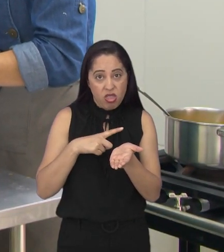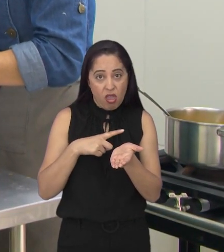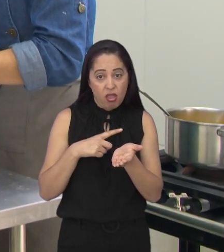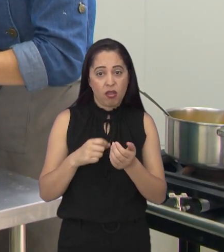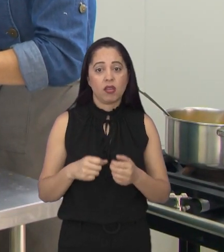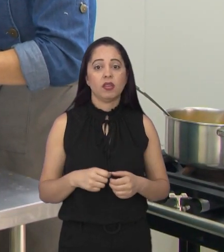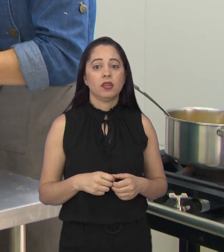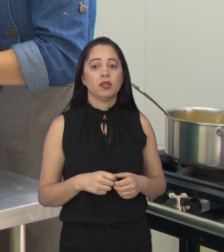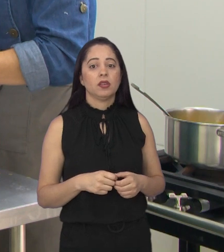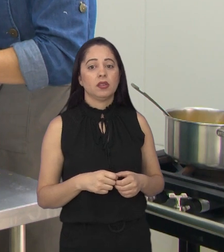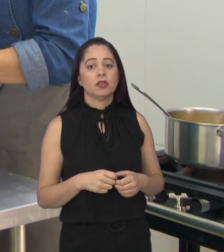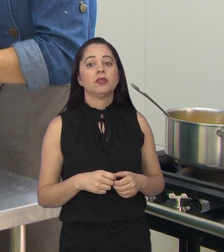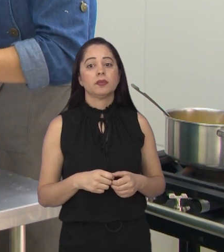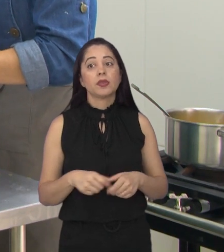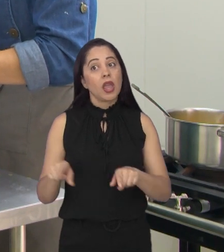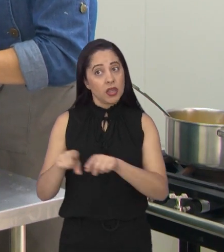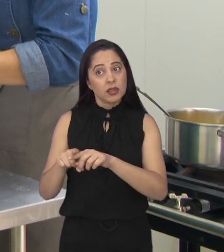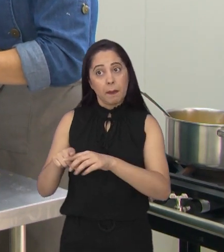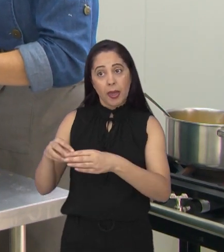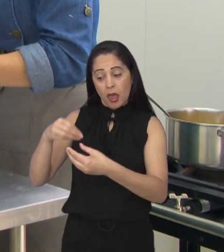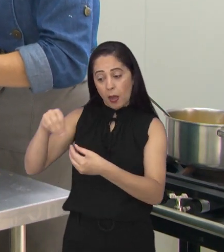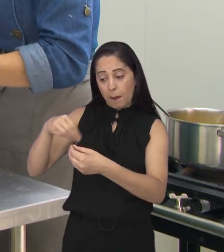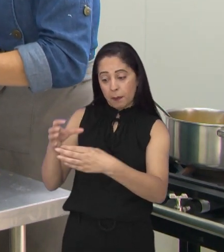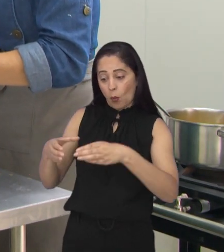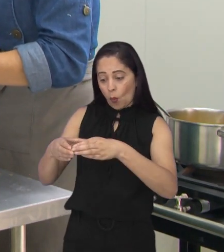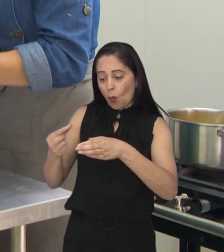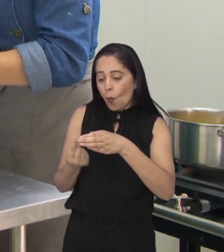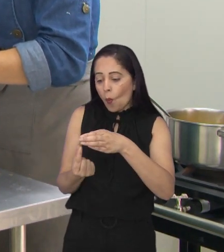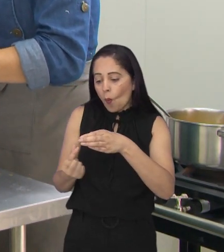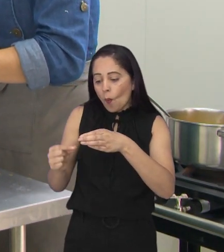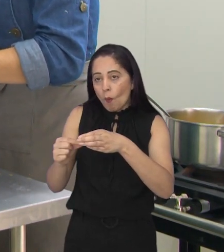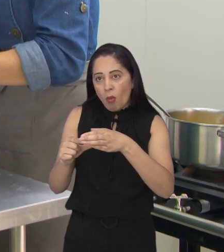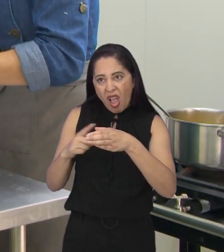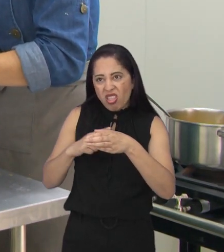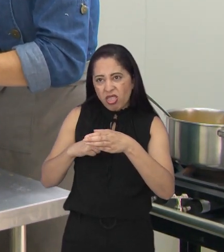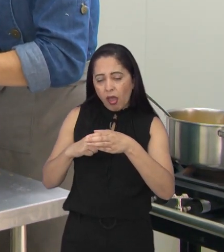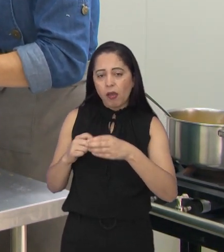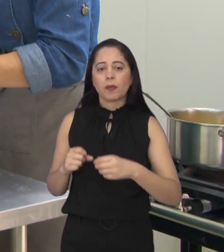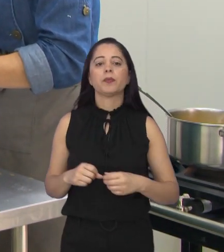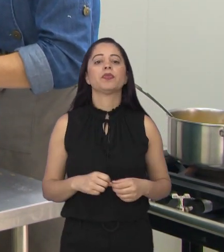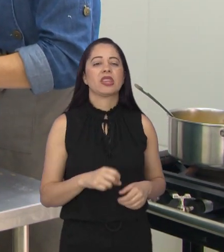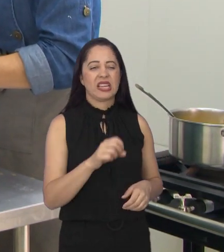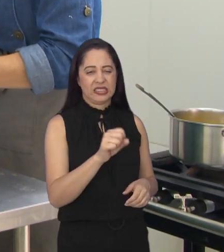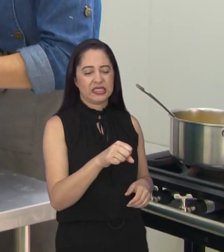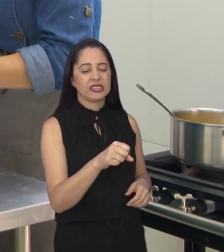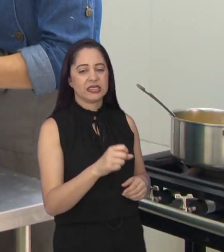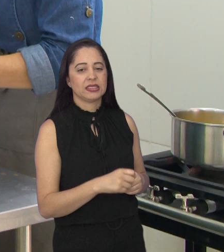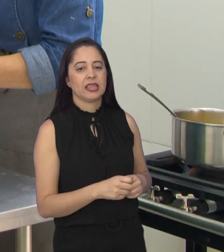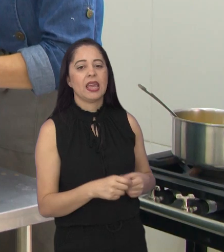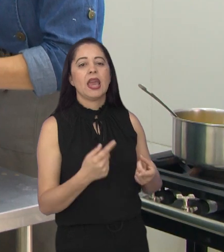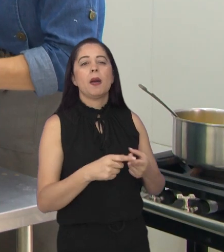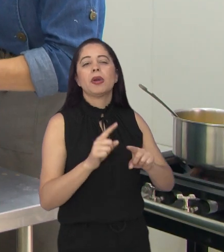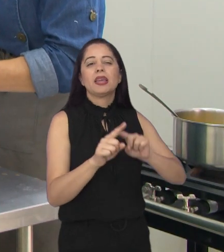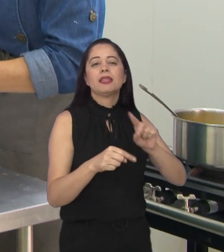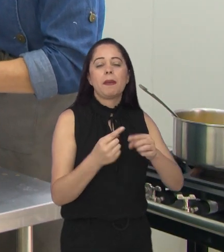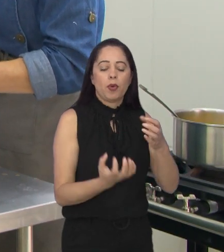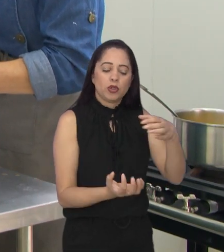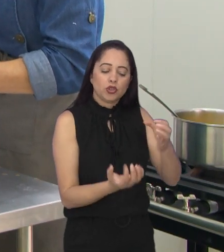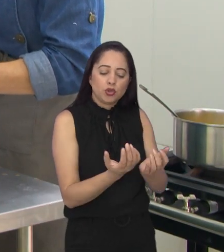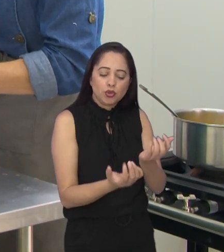Sim. E isso vai estar na geleia? Sim, porque a gente faz um processo, a gente dá